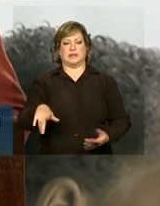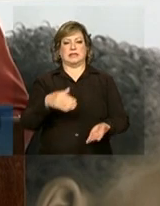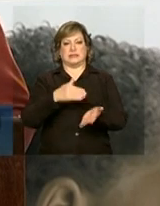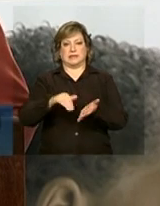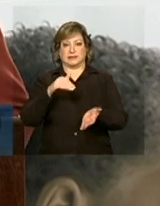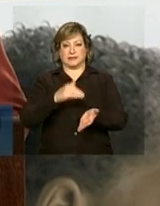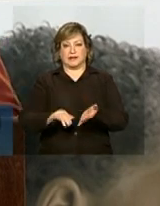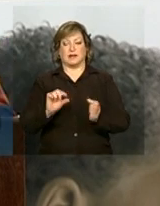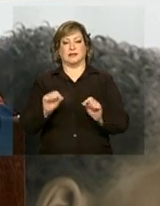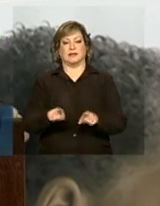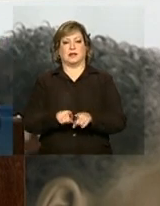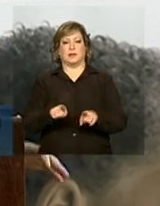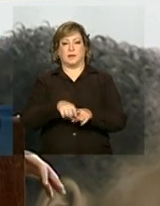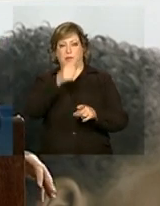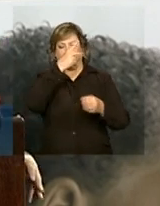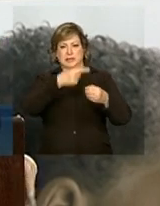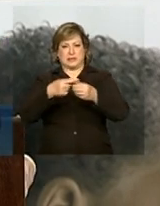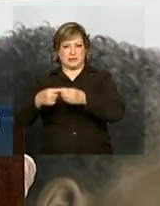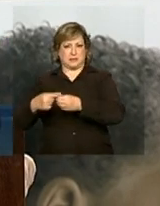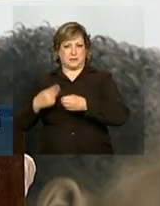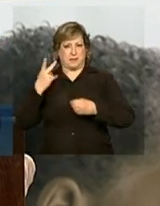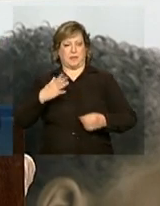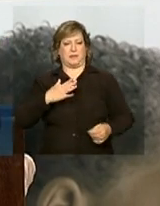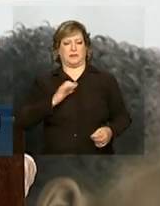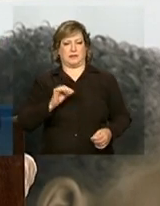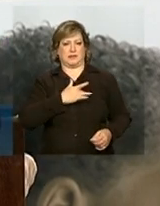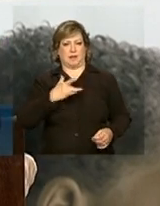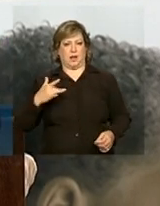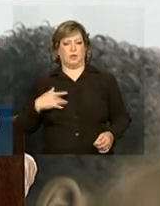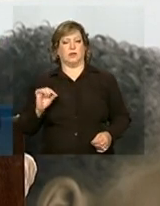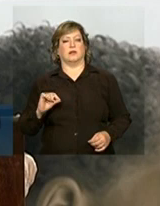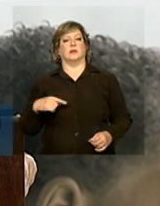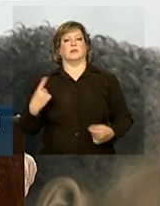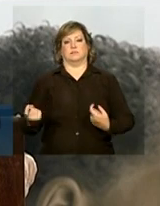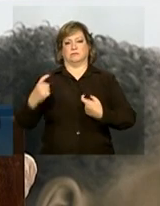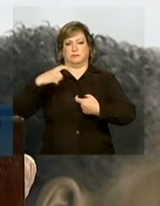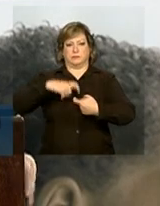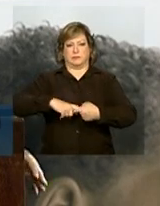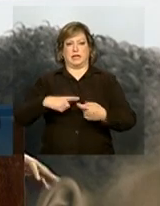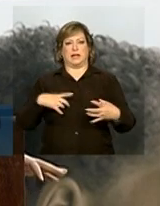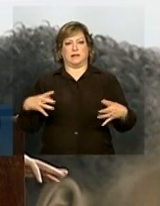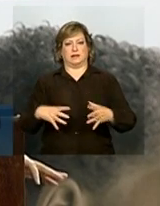secretários municipais de saúde, que serão nossos grandes parceiros,